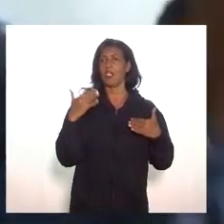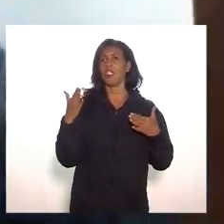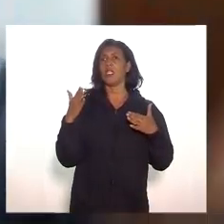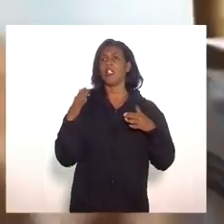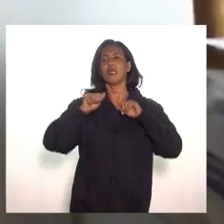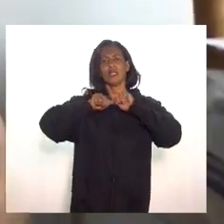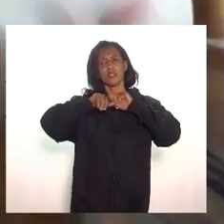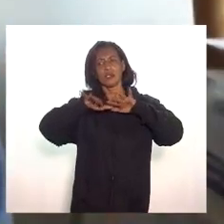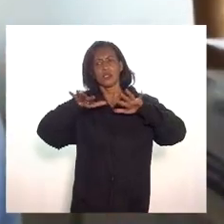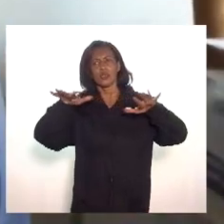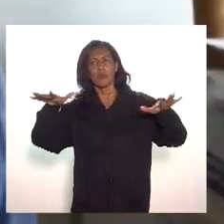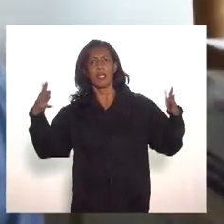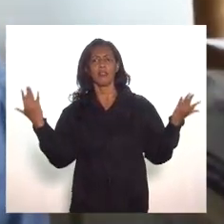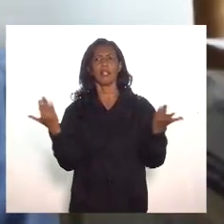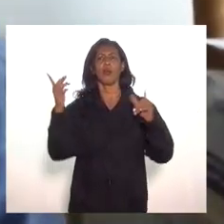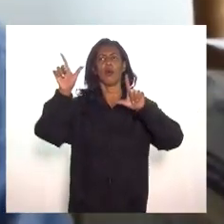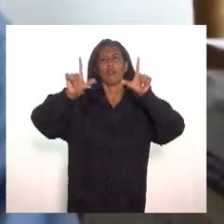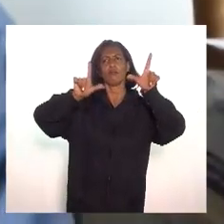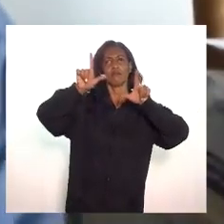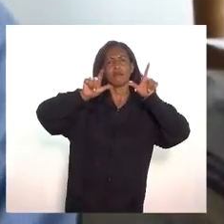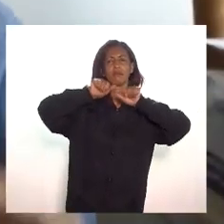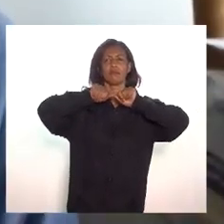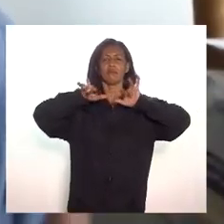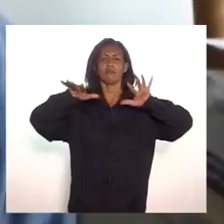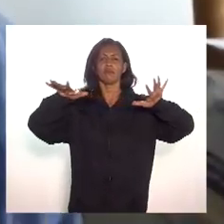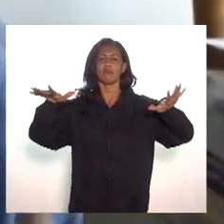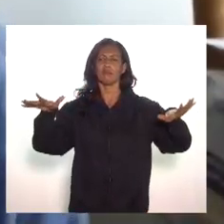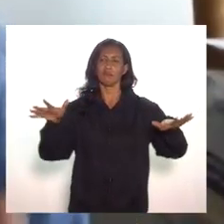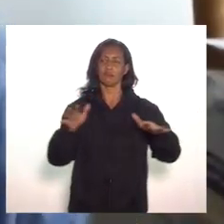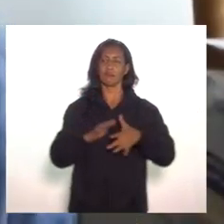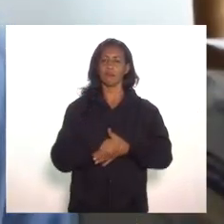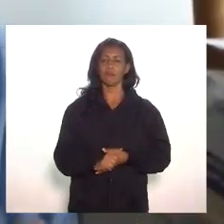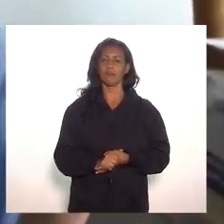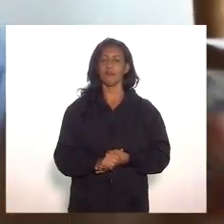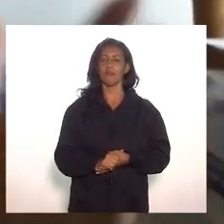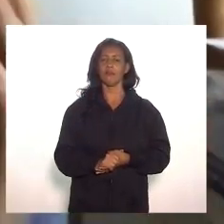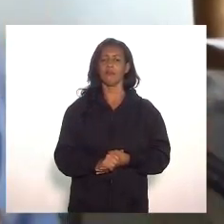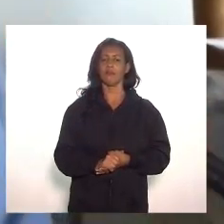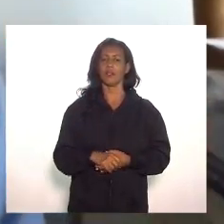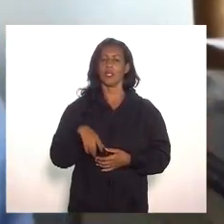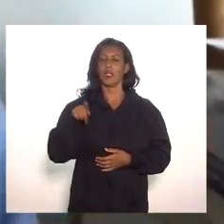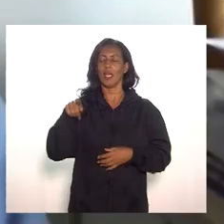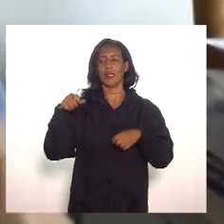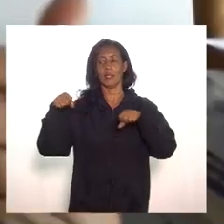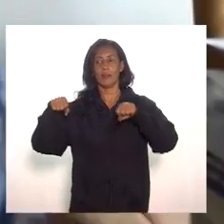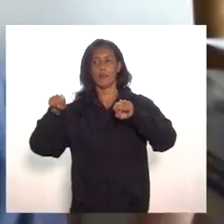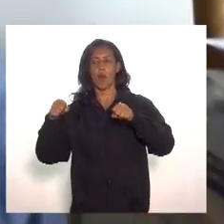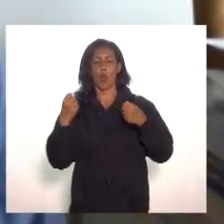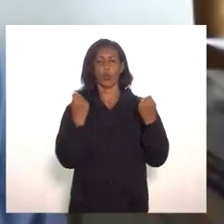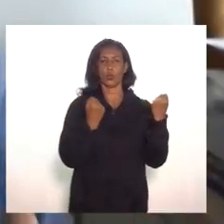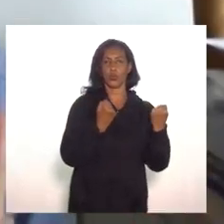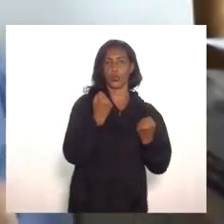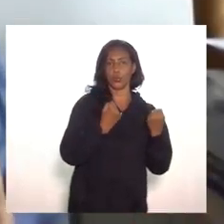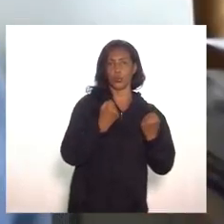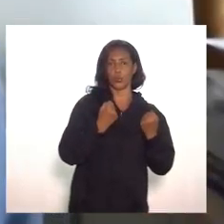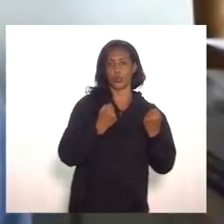difundido por toda a mídia, né? Ele não faz nenhuma distinção entre motocicletas,